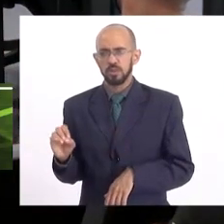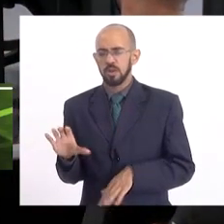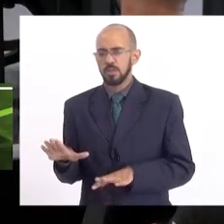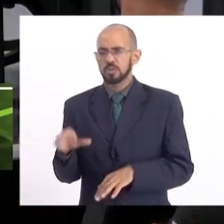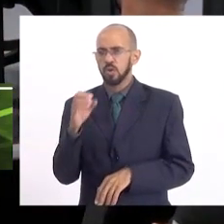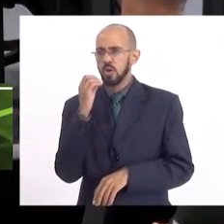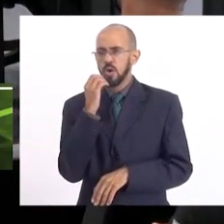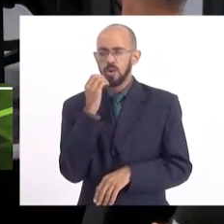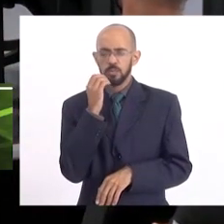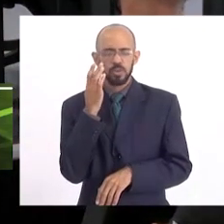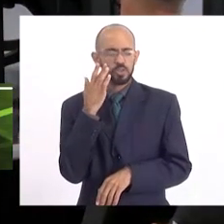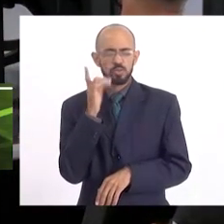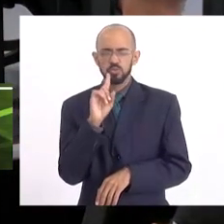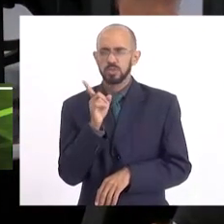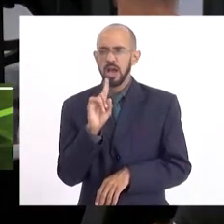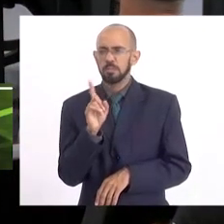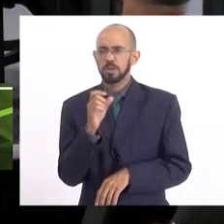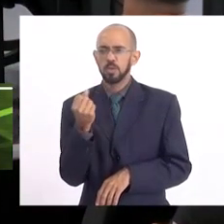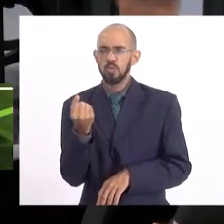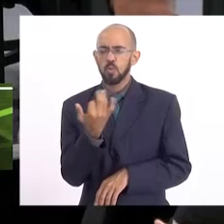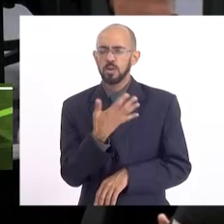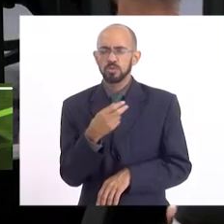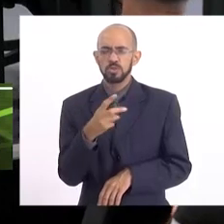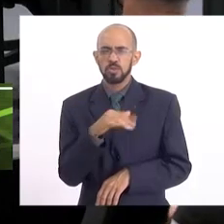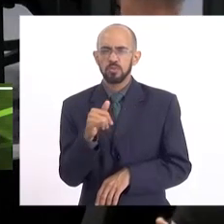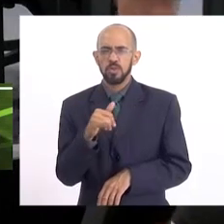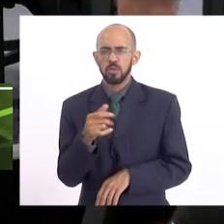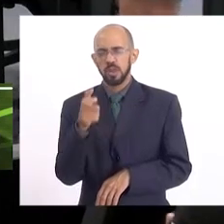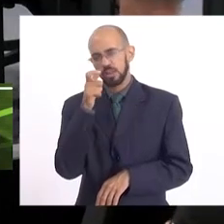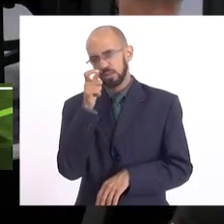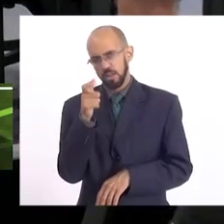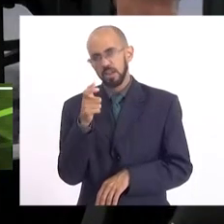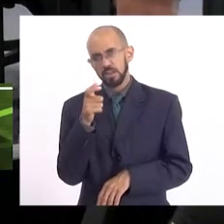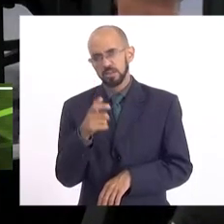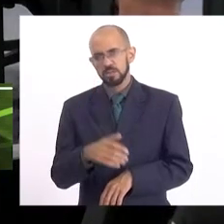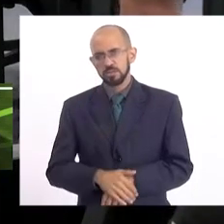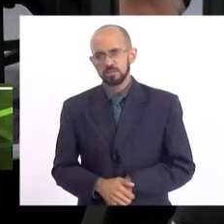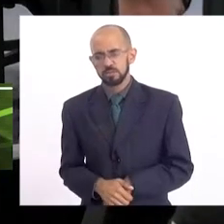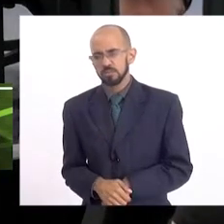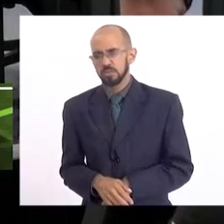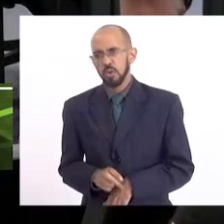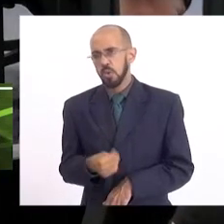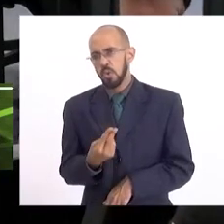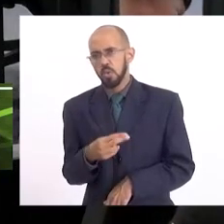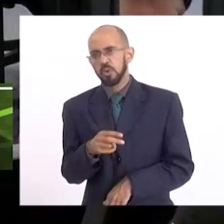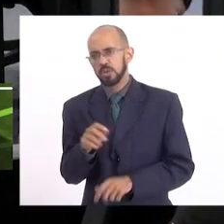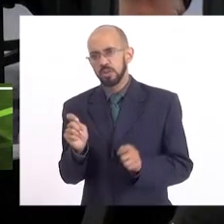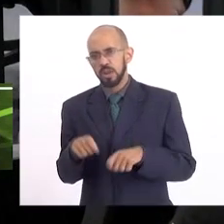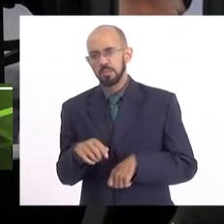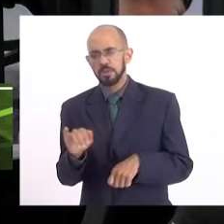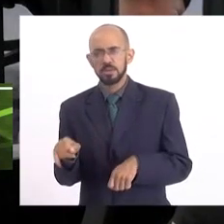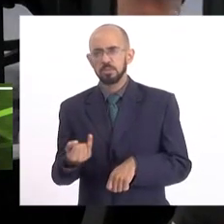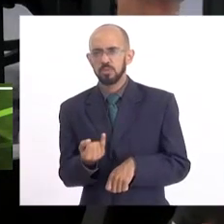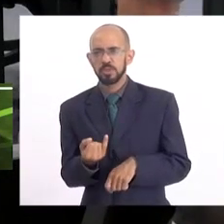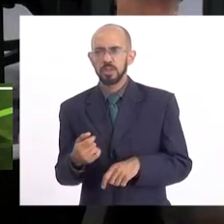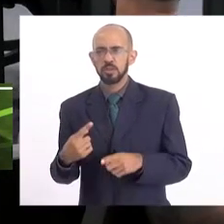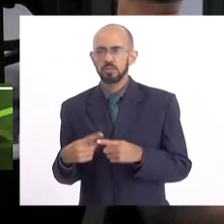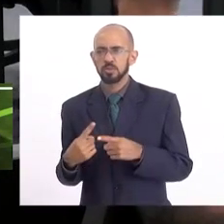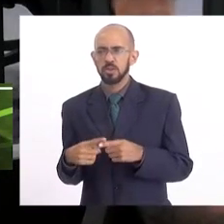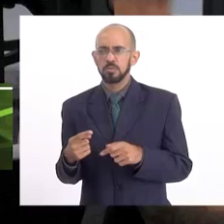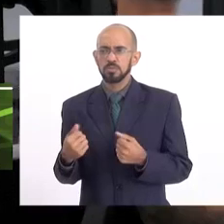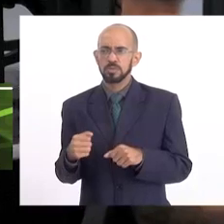sabe quantos vão atender, quantos terão interesse, quantos serão efetivamente aproveitados, porque tem que fazer o